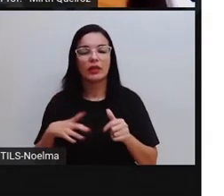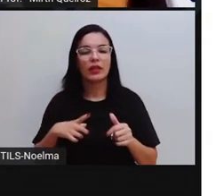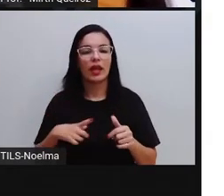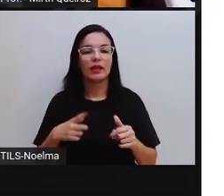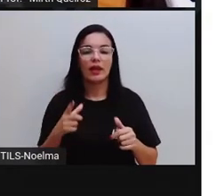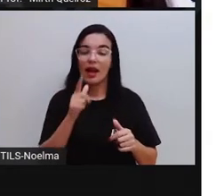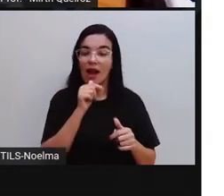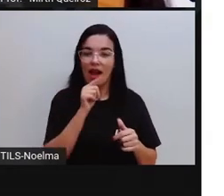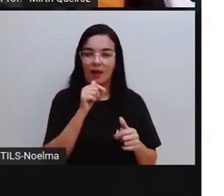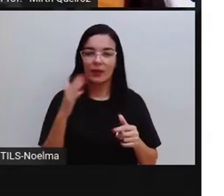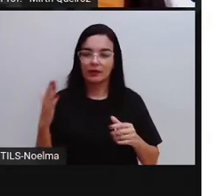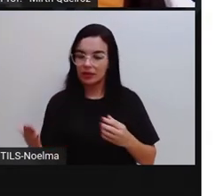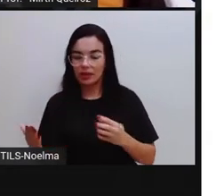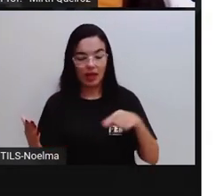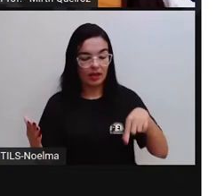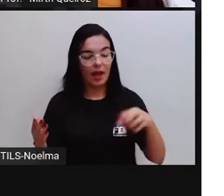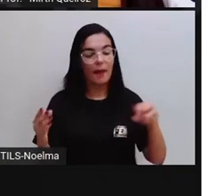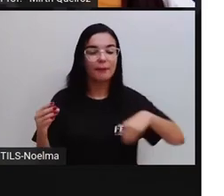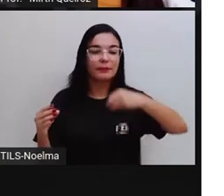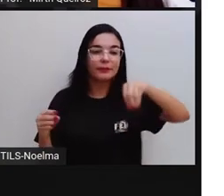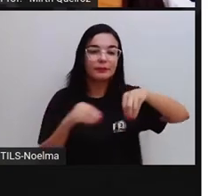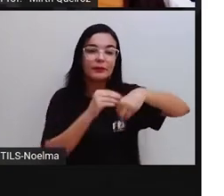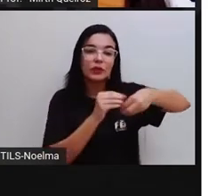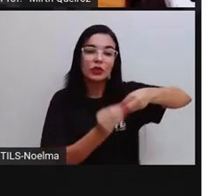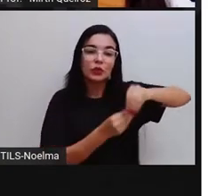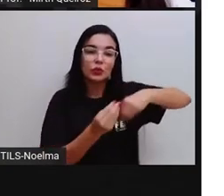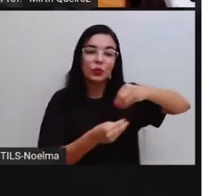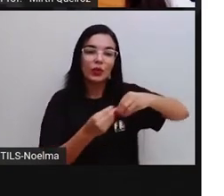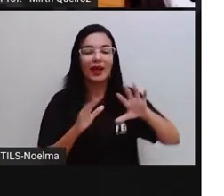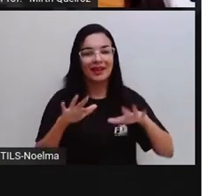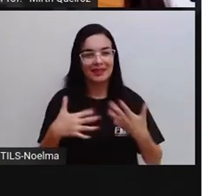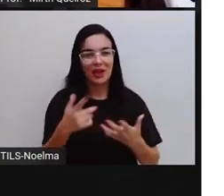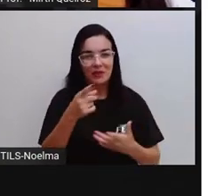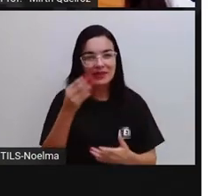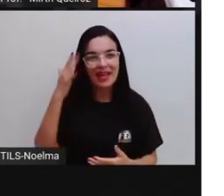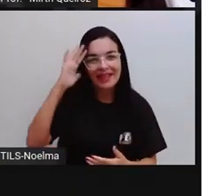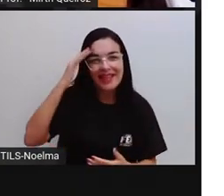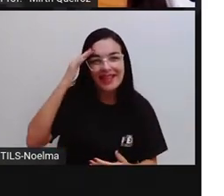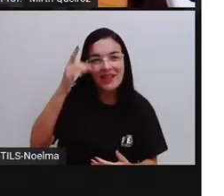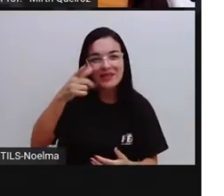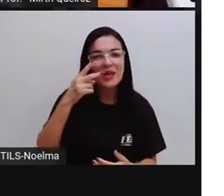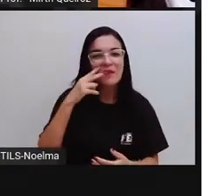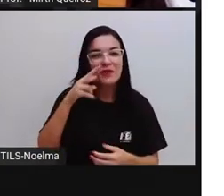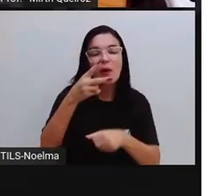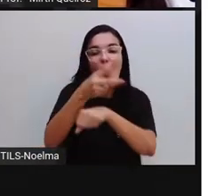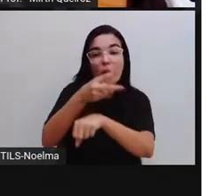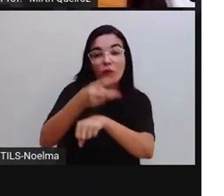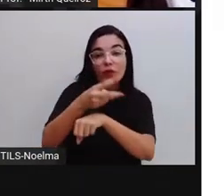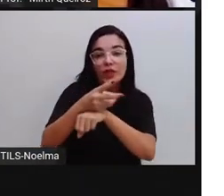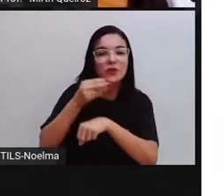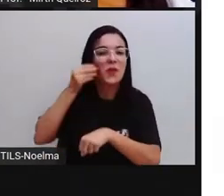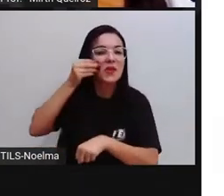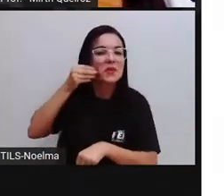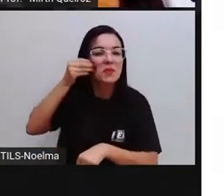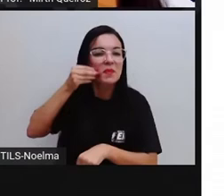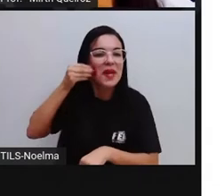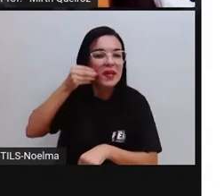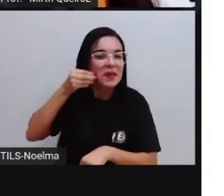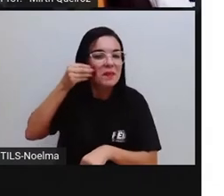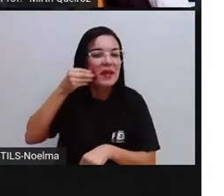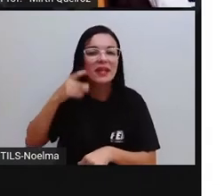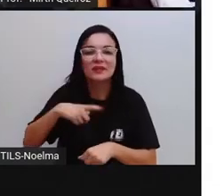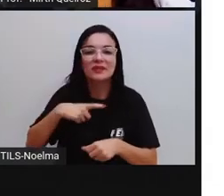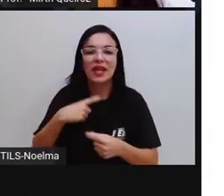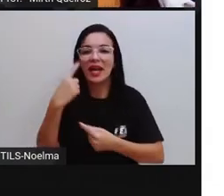aí do açúcar. Então, a que conclusão você chegou depois do experimento? A gente viu lá o experimento, né? Onde a